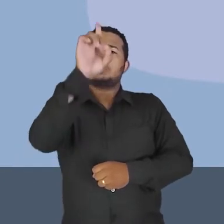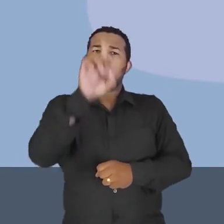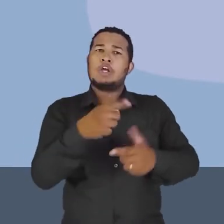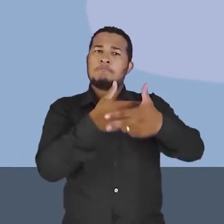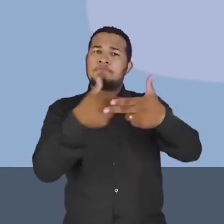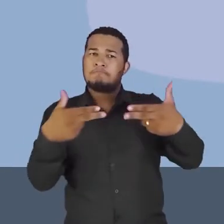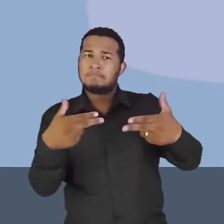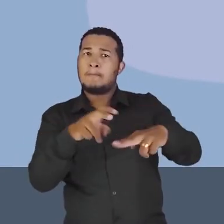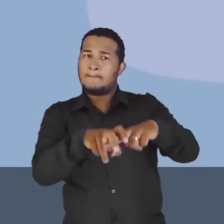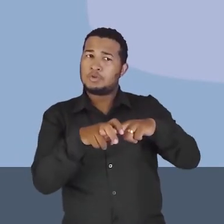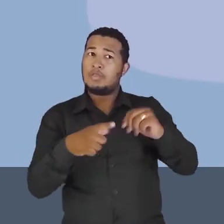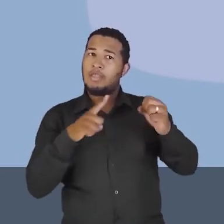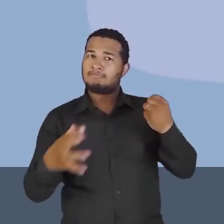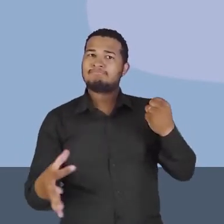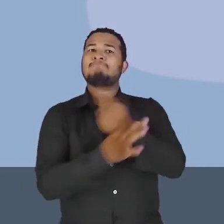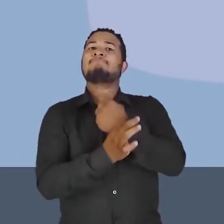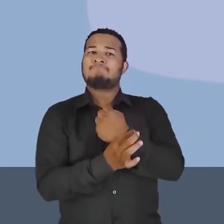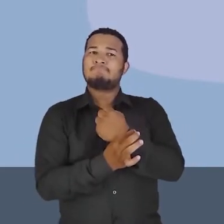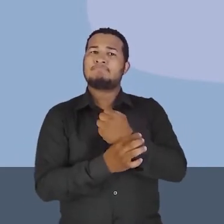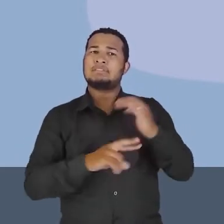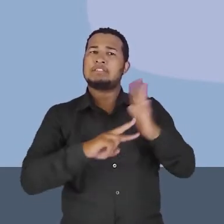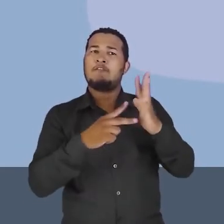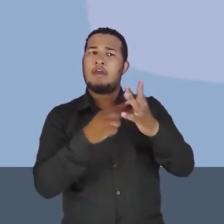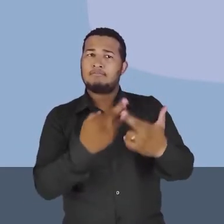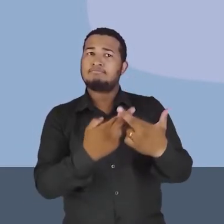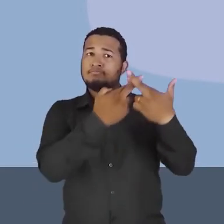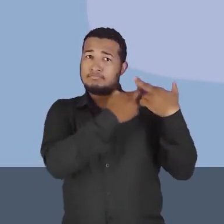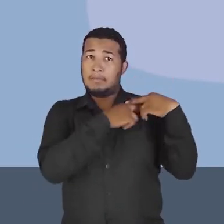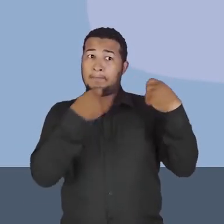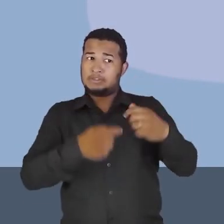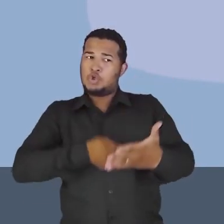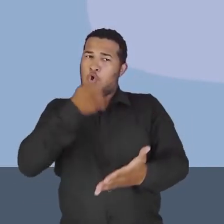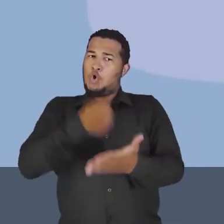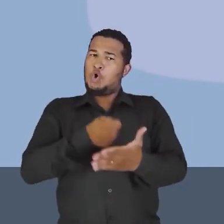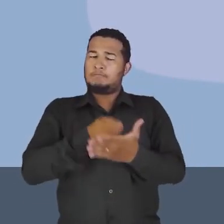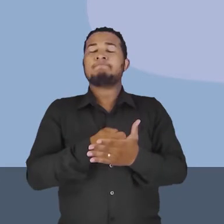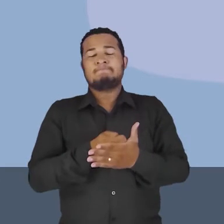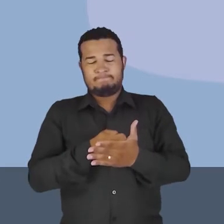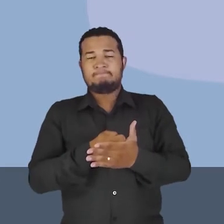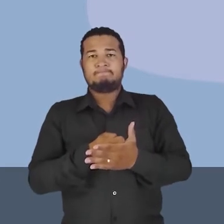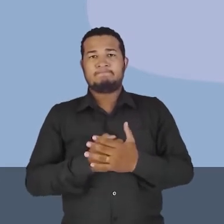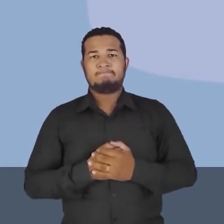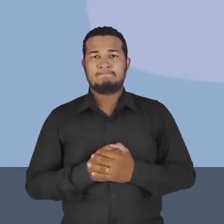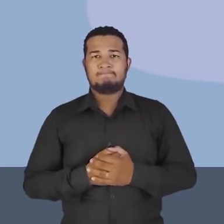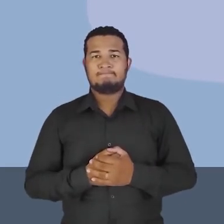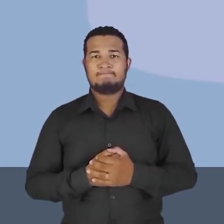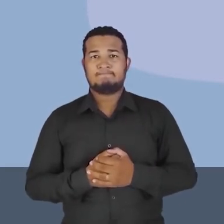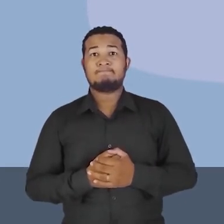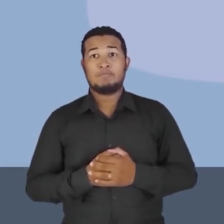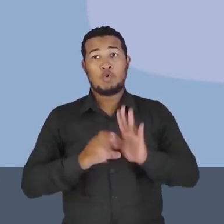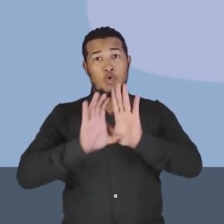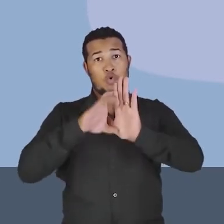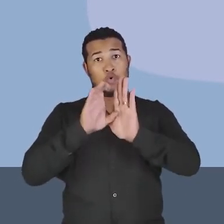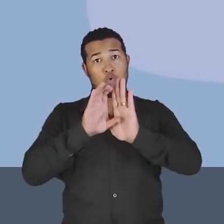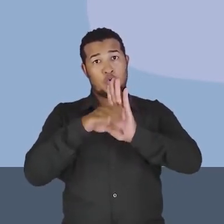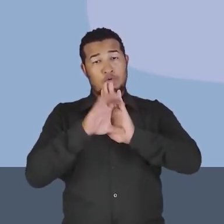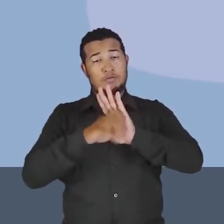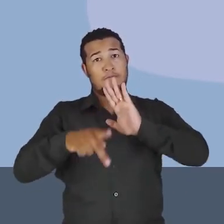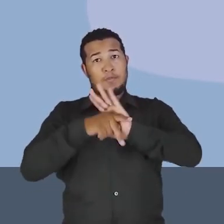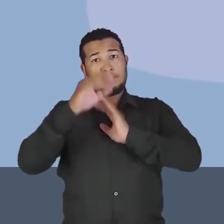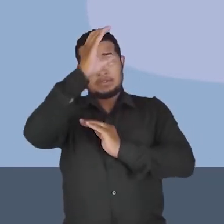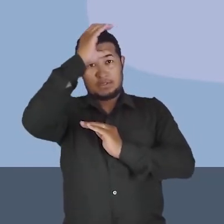civis e políticos garantidos, tendo de respeitar os deveres que lhe são conferidos. O conceito de cidadania está